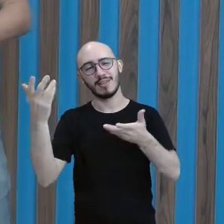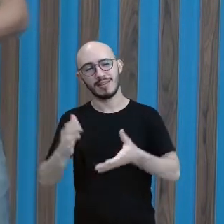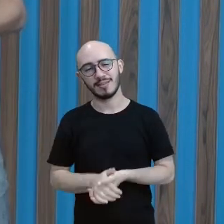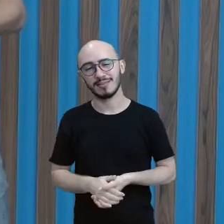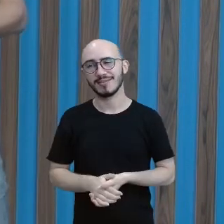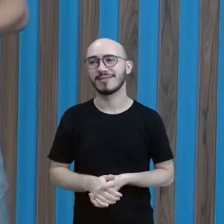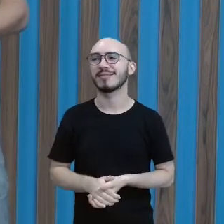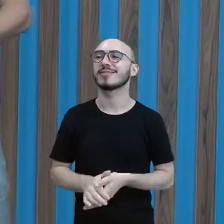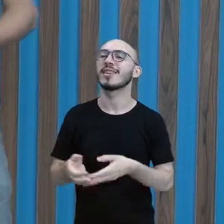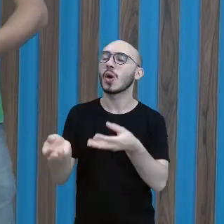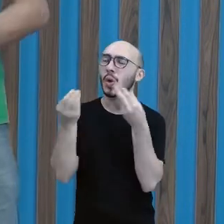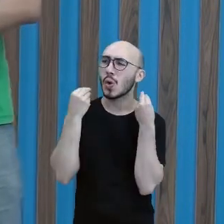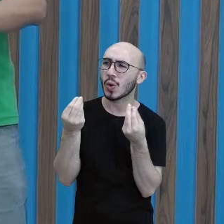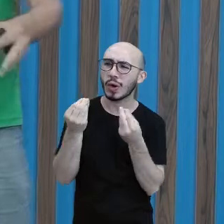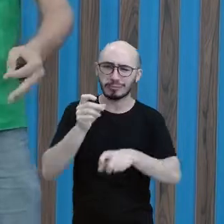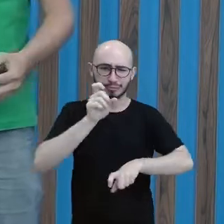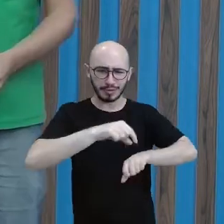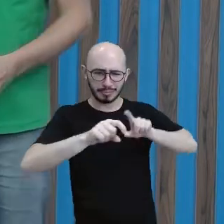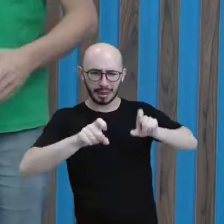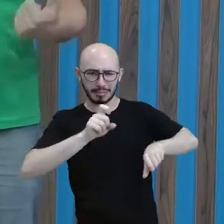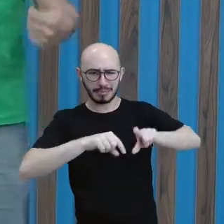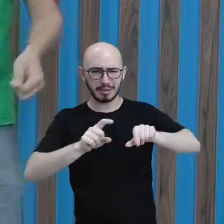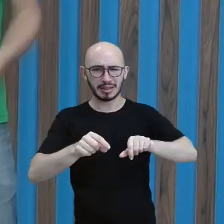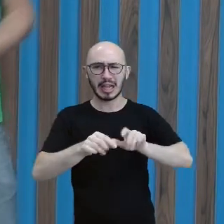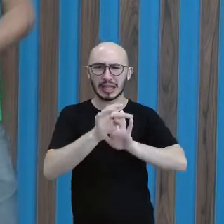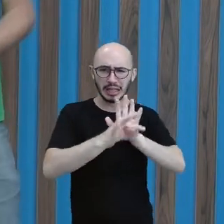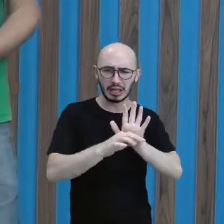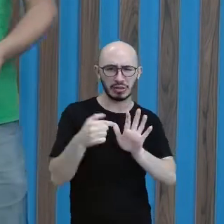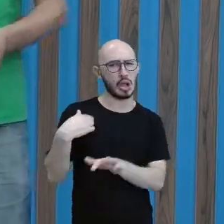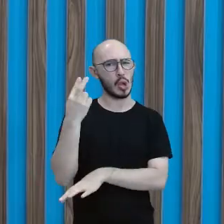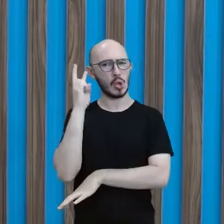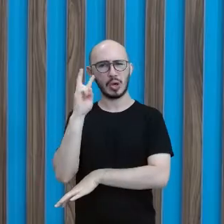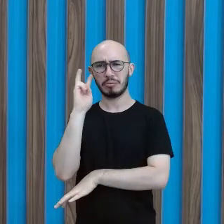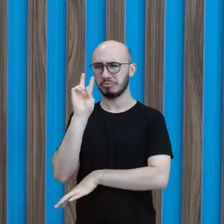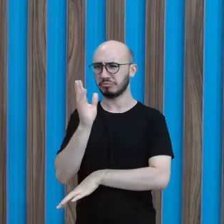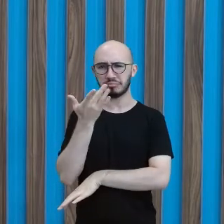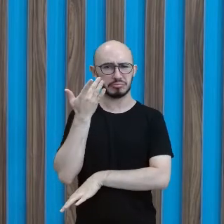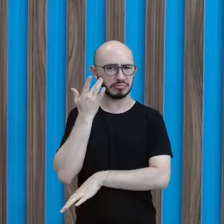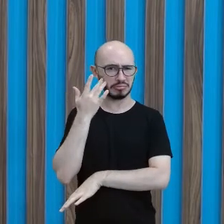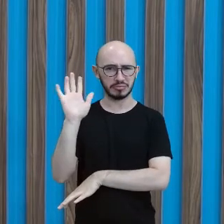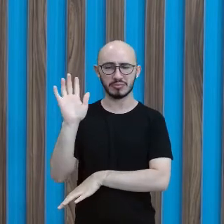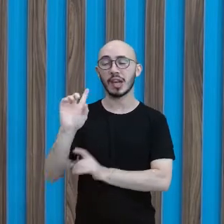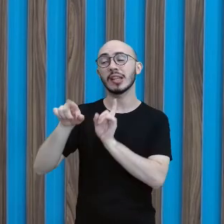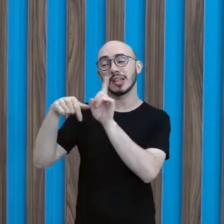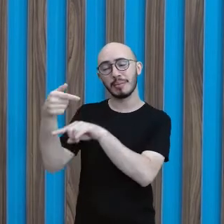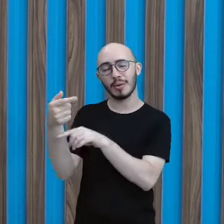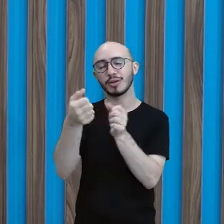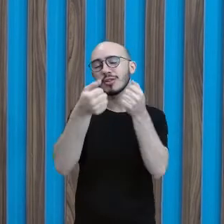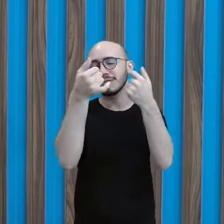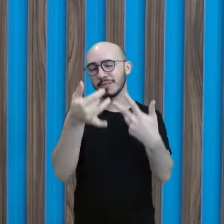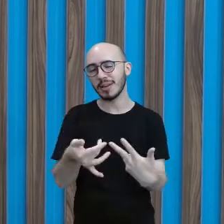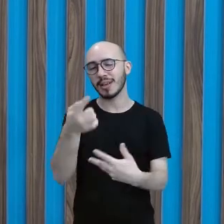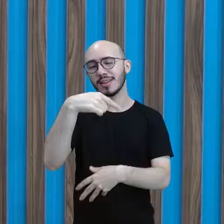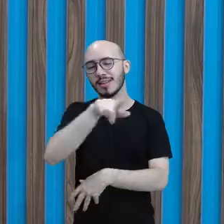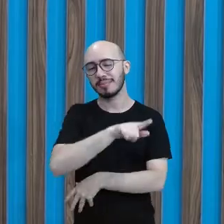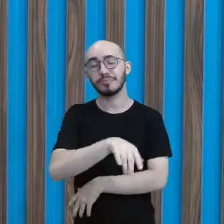Quando chega o negócio, máquina de escrever, eu não me lembro desse negócio não, professor. Aí, enfim, depois ele pode me explicar aí direitinho para vocês. Tá certo.